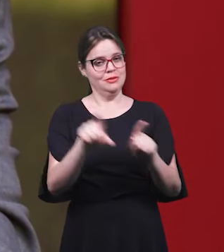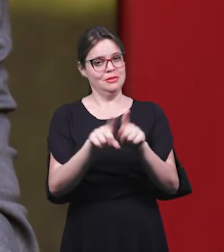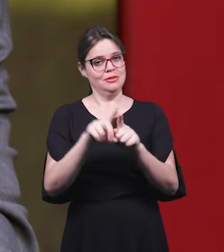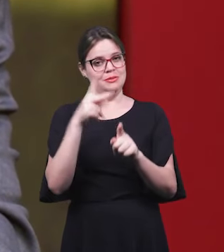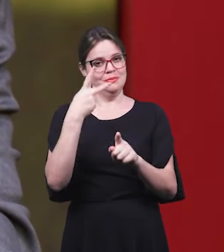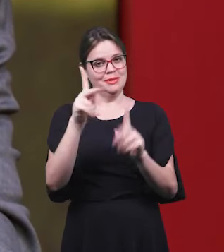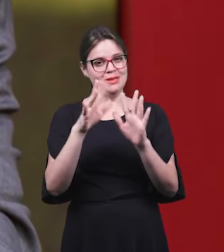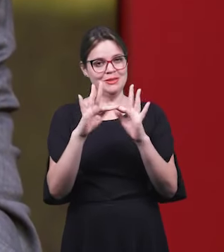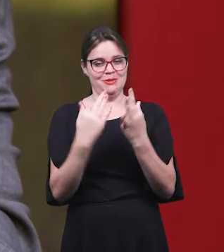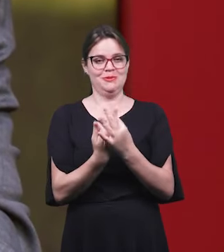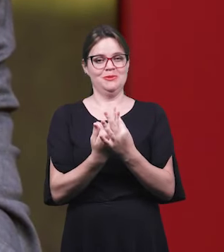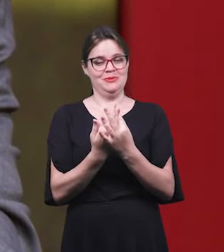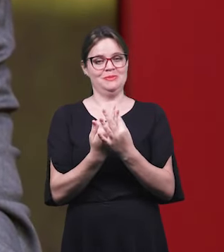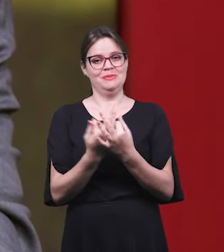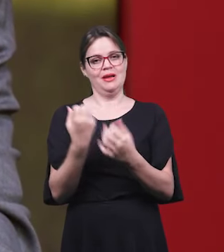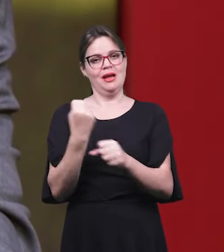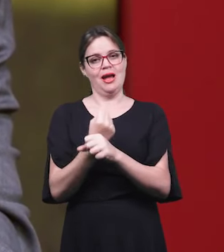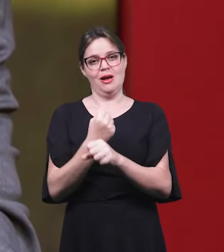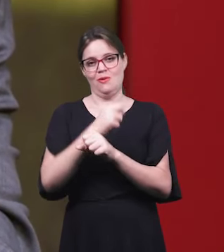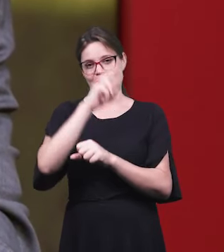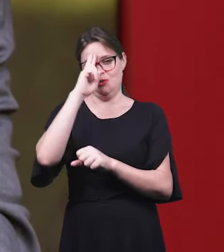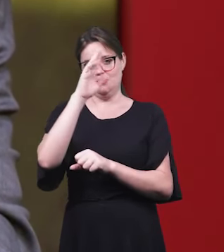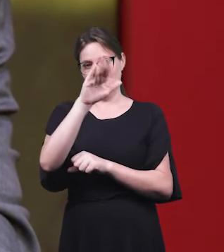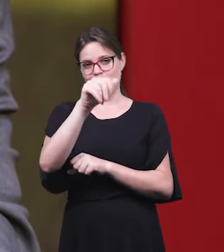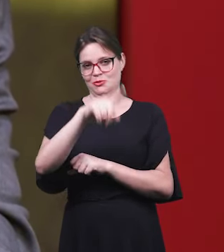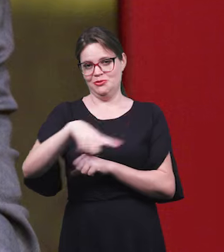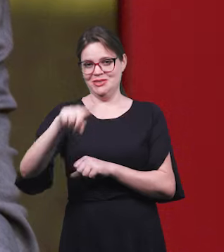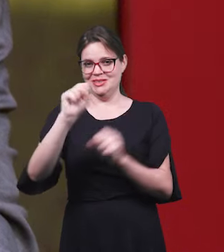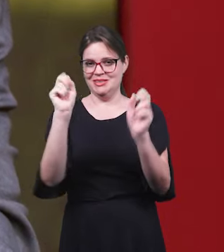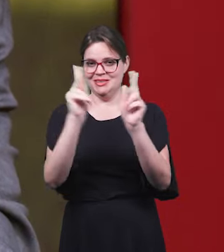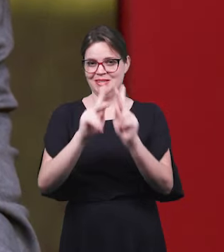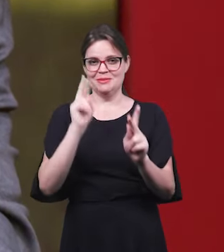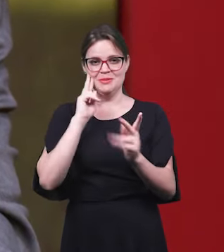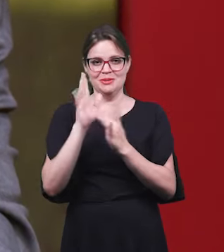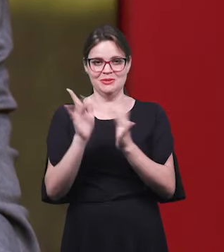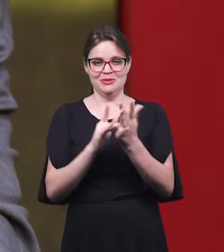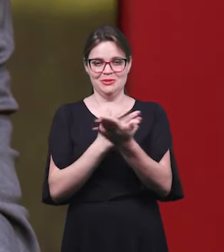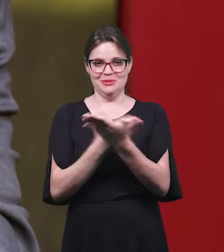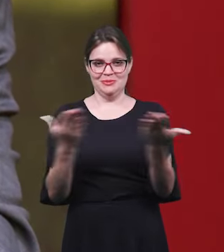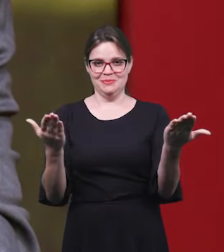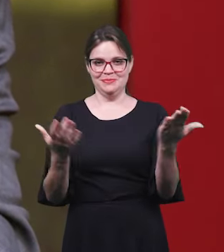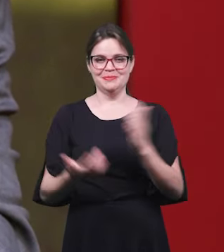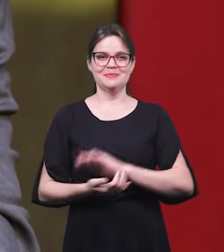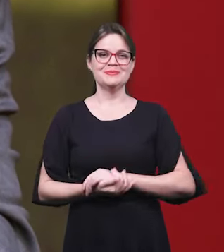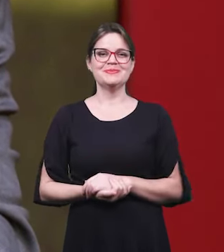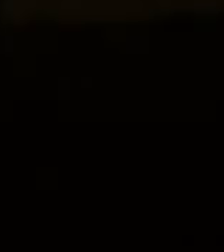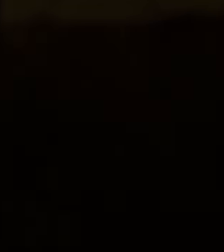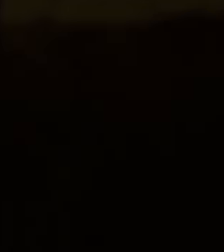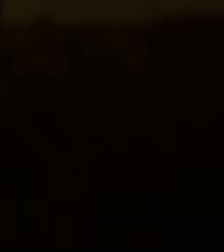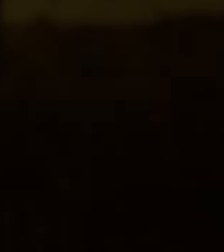você e sua família na obra que o Senhor tem te chamado a participar. A paz do Senhor Jesus a todos.